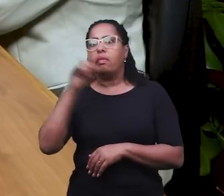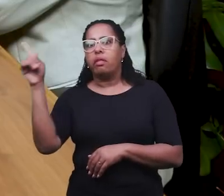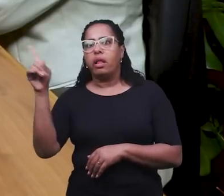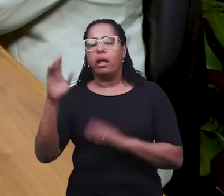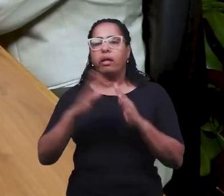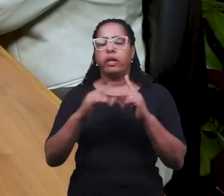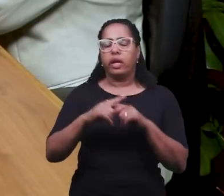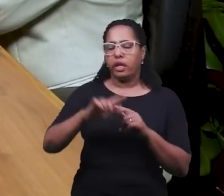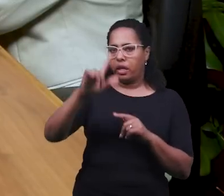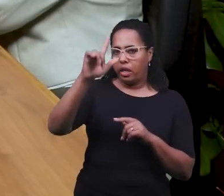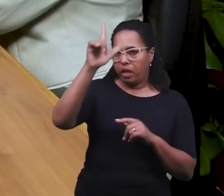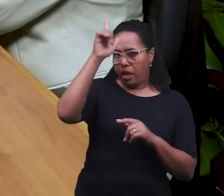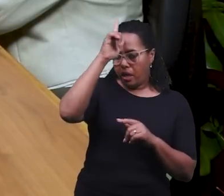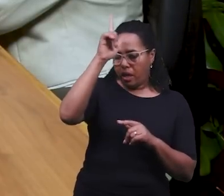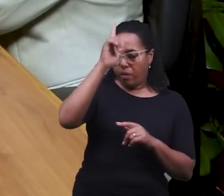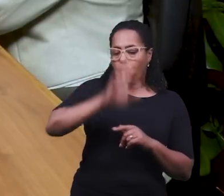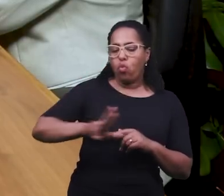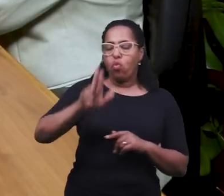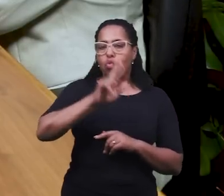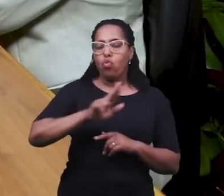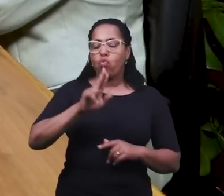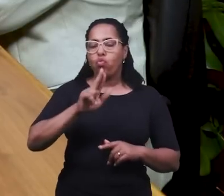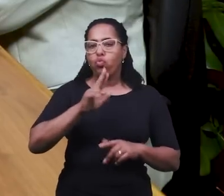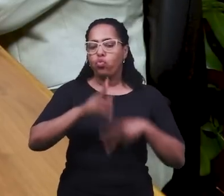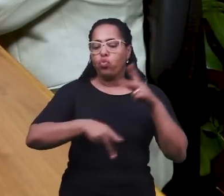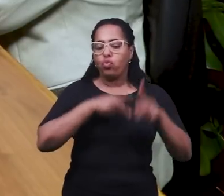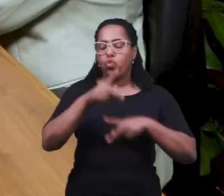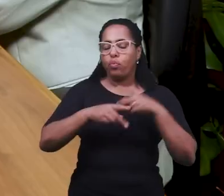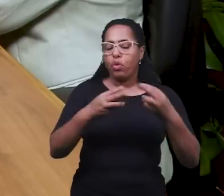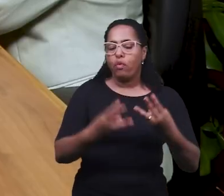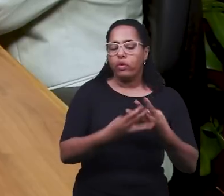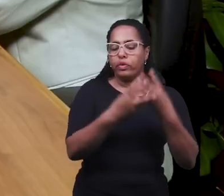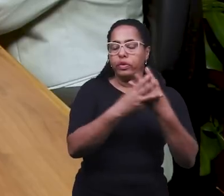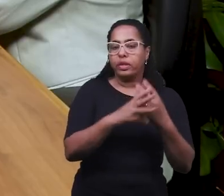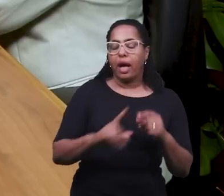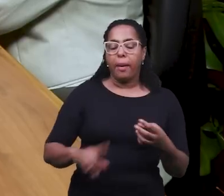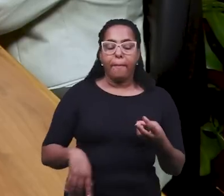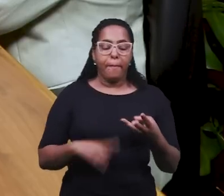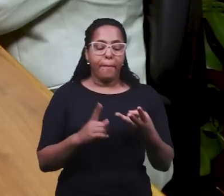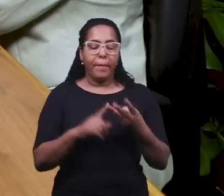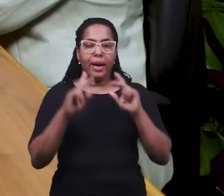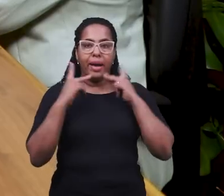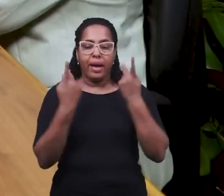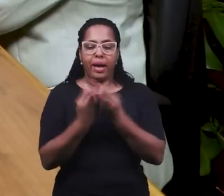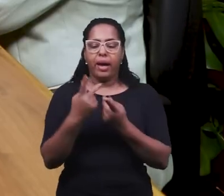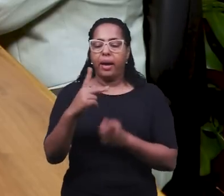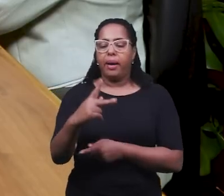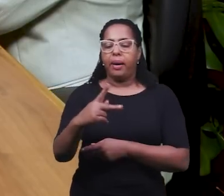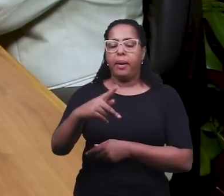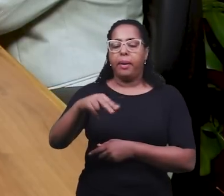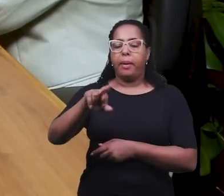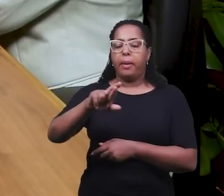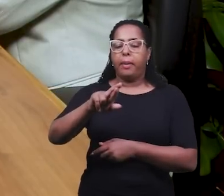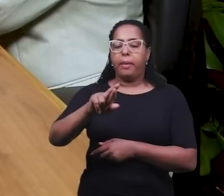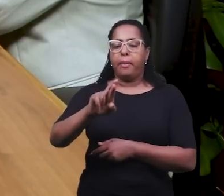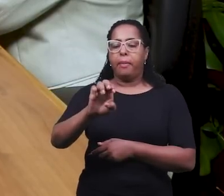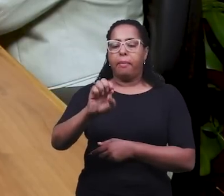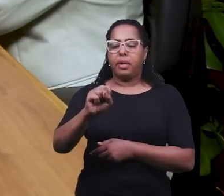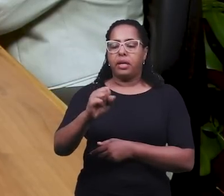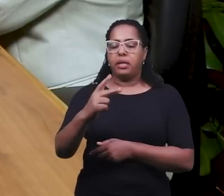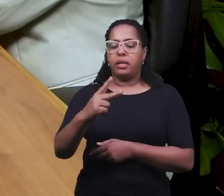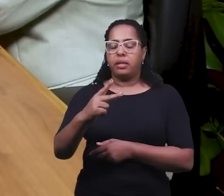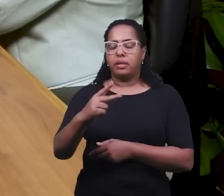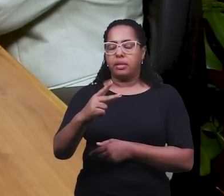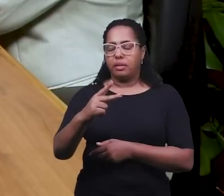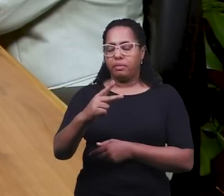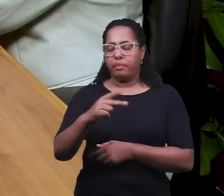do convívio do judeu. Uhum. Como o presbítero, que é uma palavra grega, era muito mais usada para as igrejas